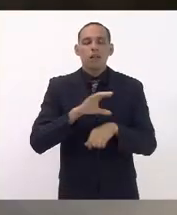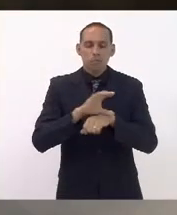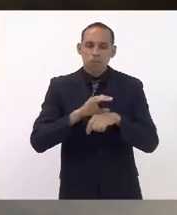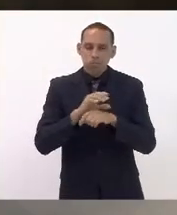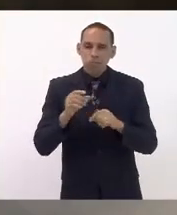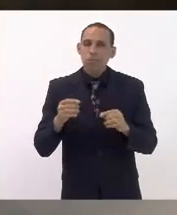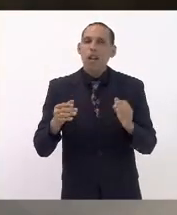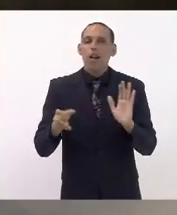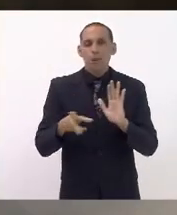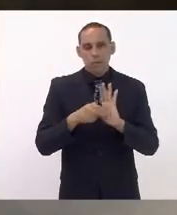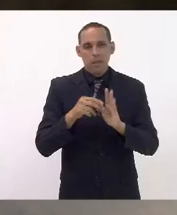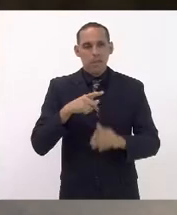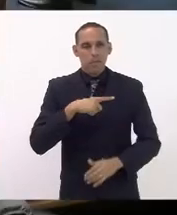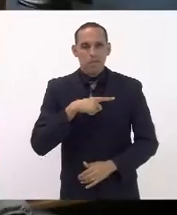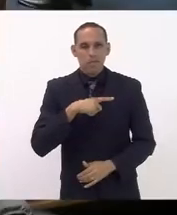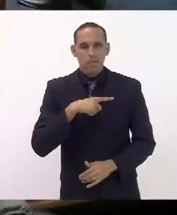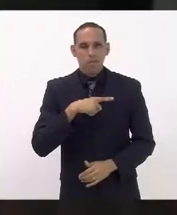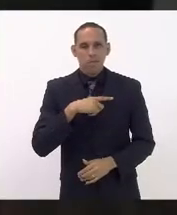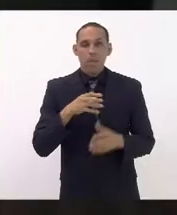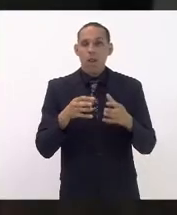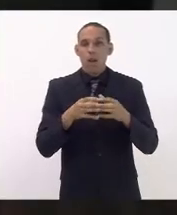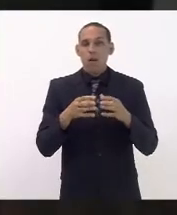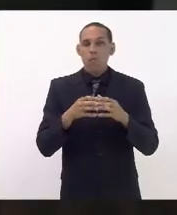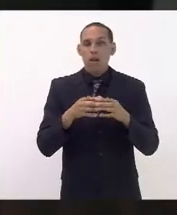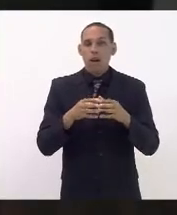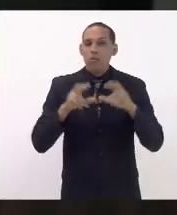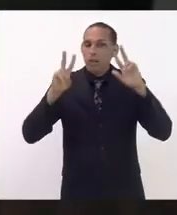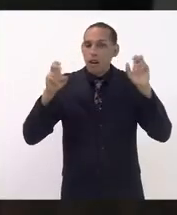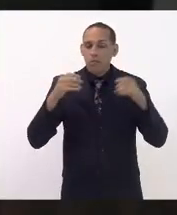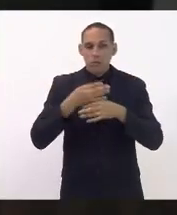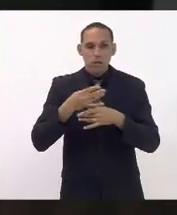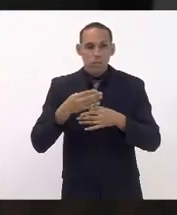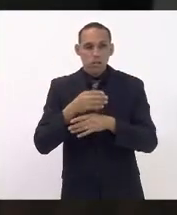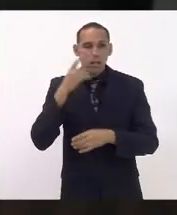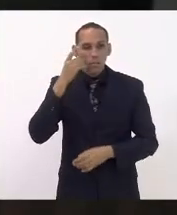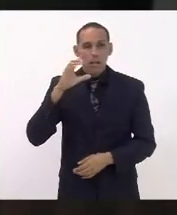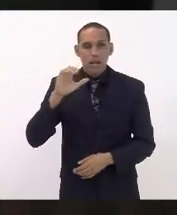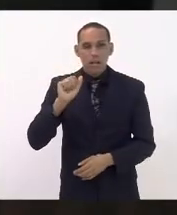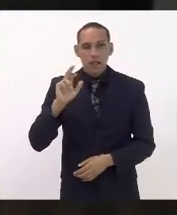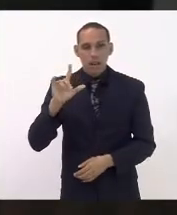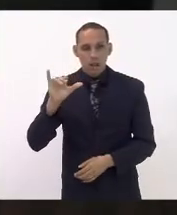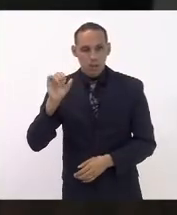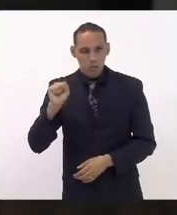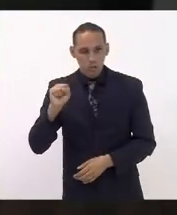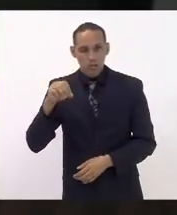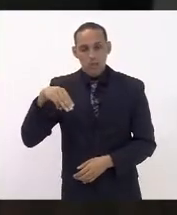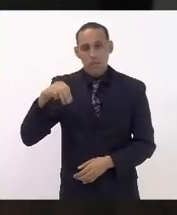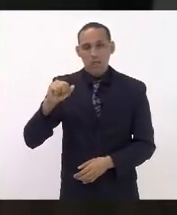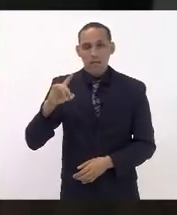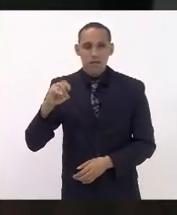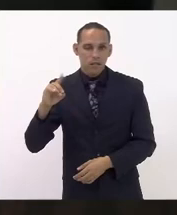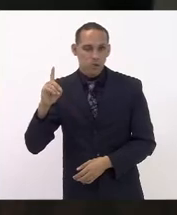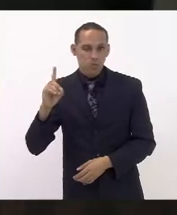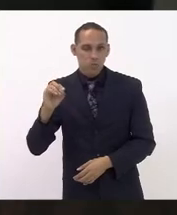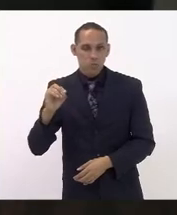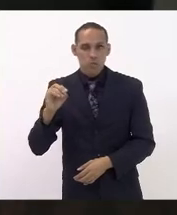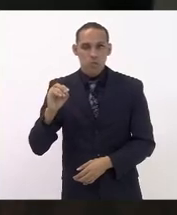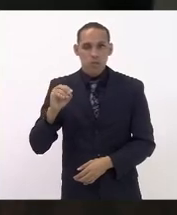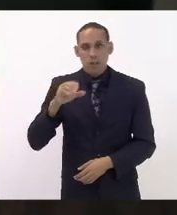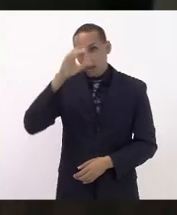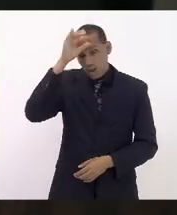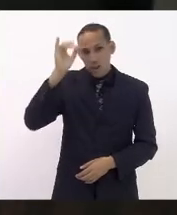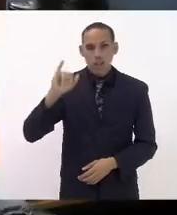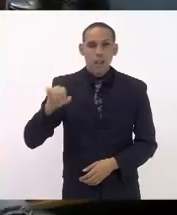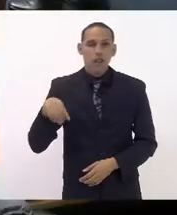constitucionalidade com emendas. Pela Comissão de Assuntos Municipais, deputado Carlos Macedo. Deputado Carlos Macedo, deputada Tia